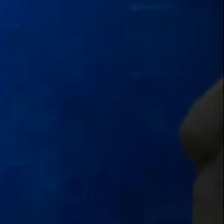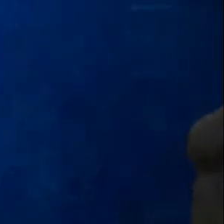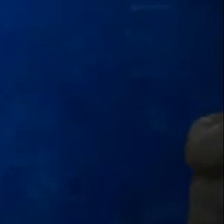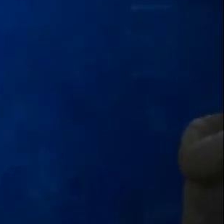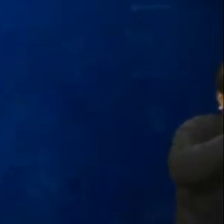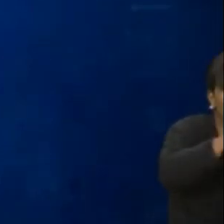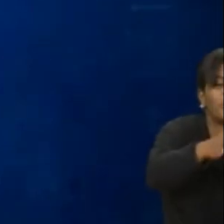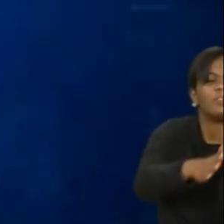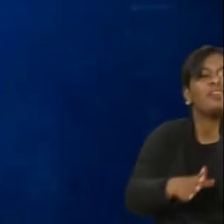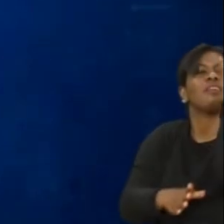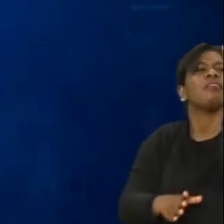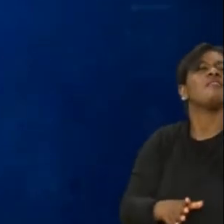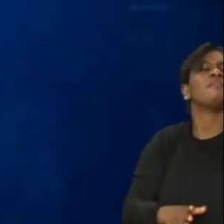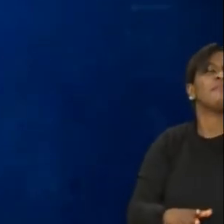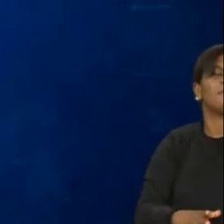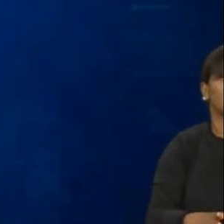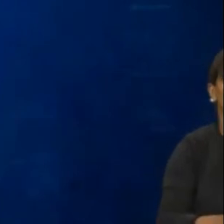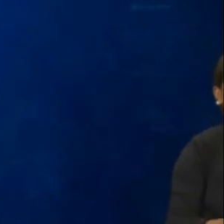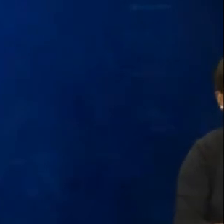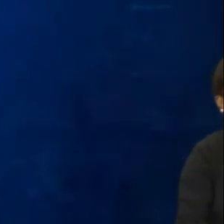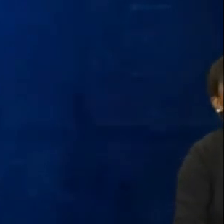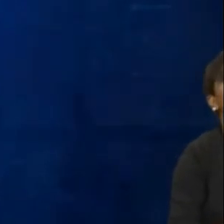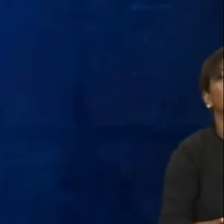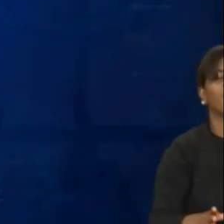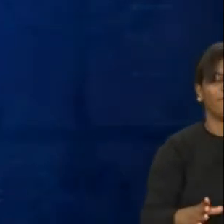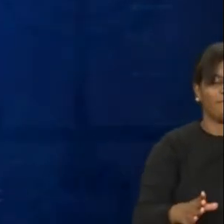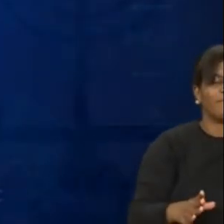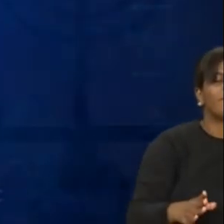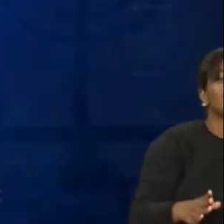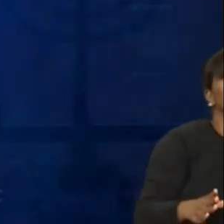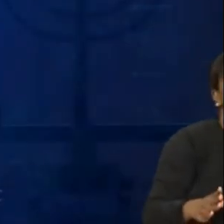Deus Criador. Deus